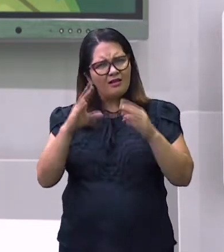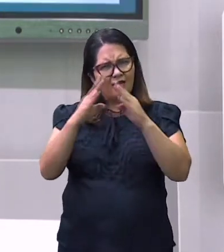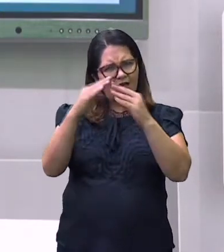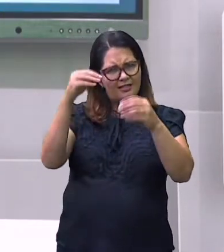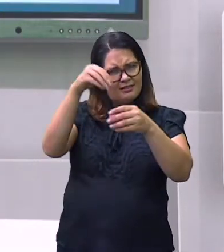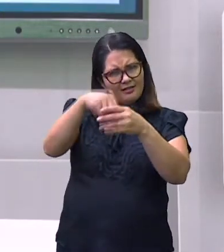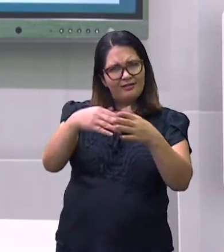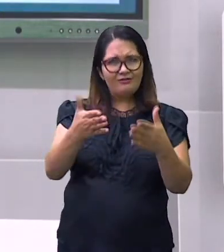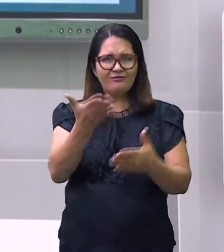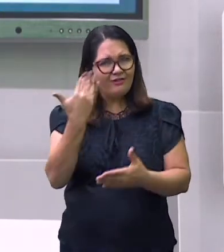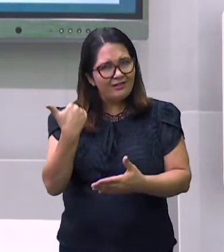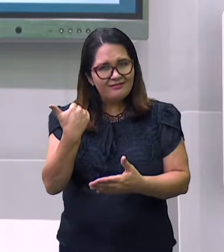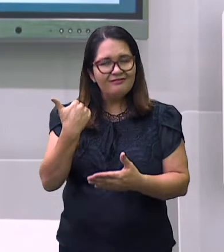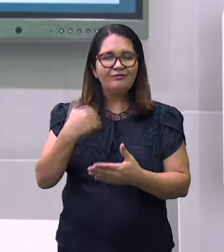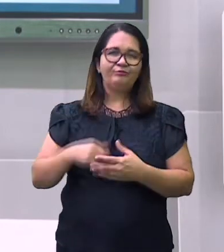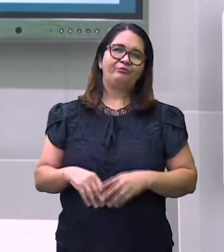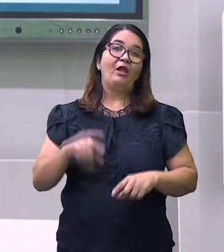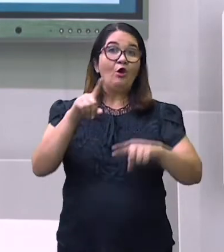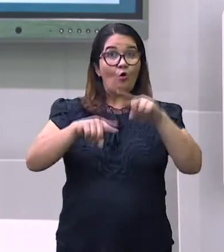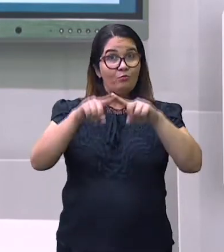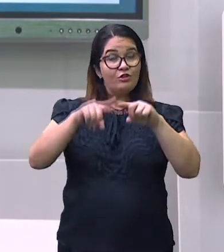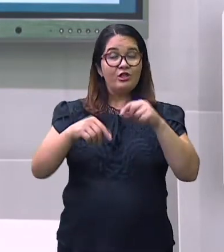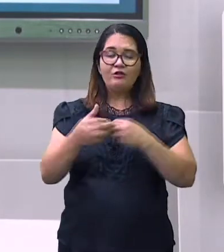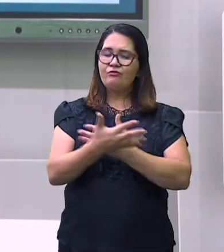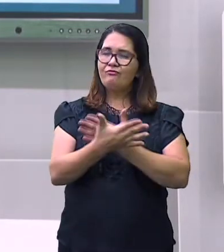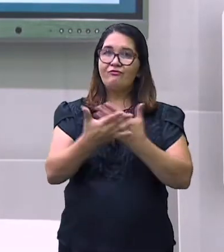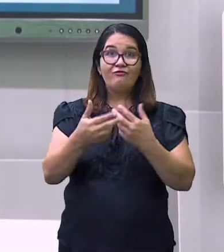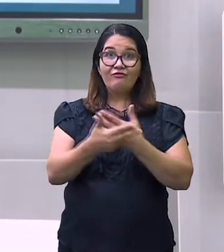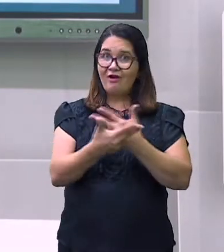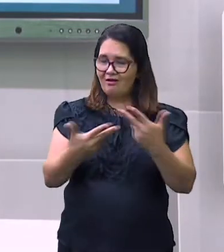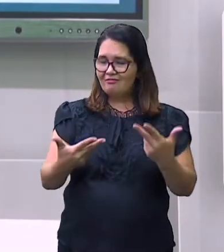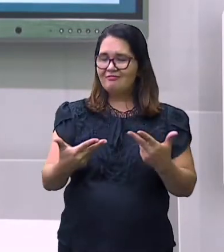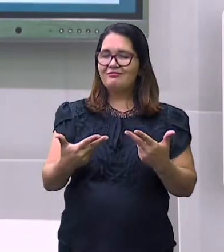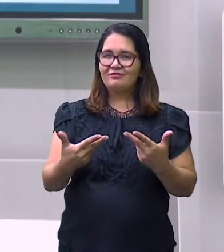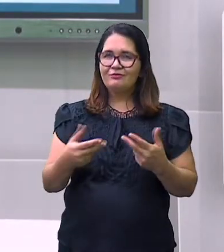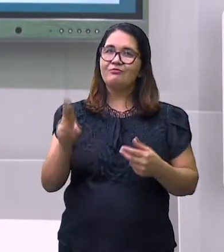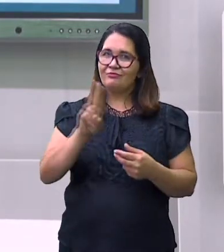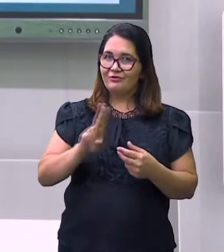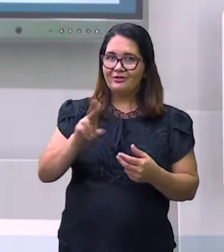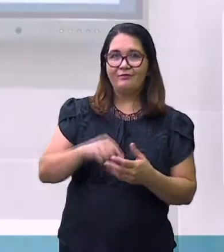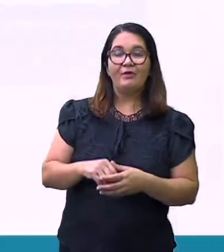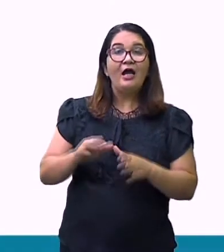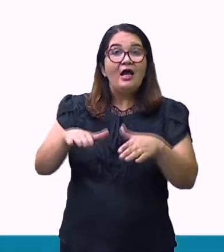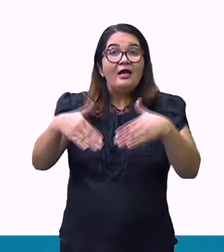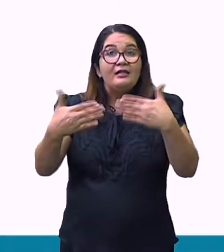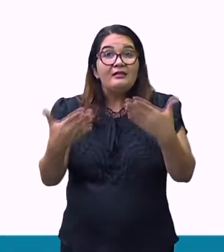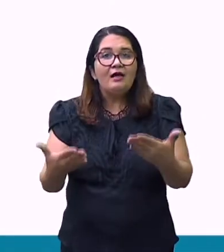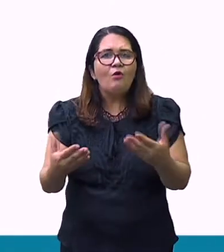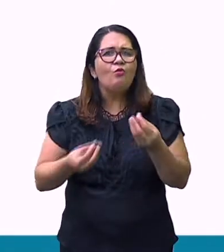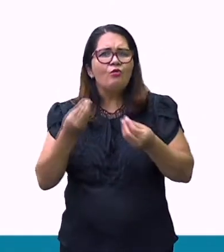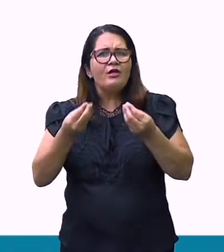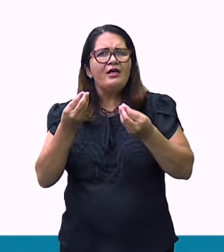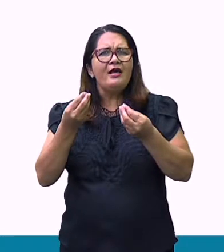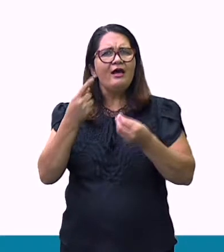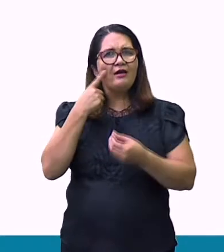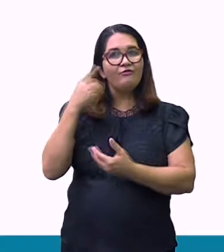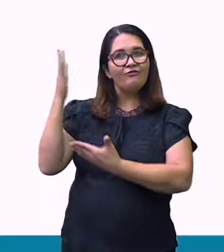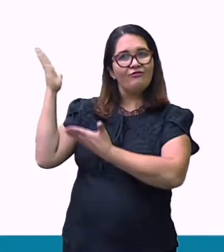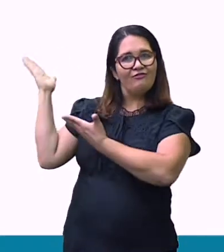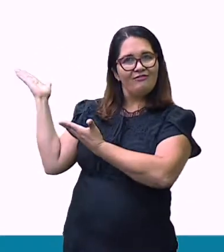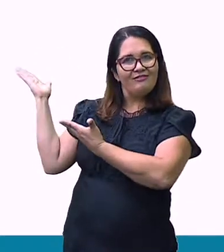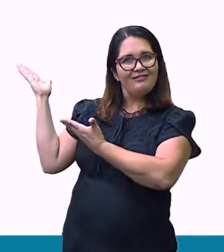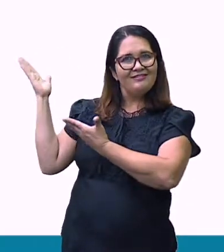trabalho. Bom, para começar, uma célula animal, ela é constituída de